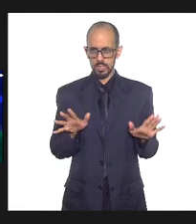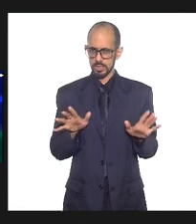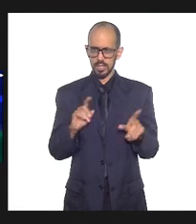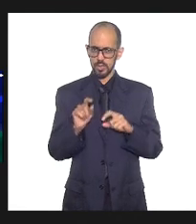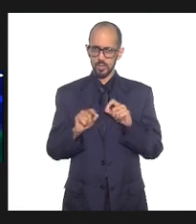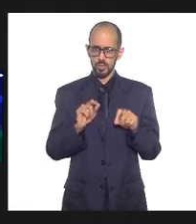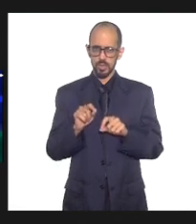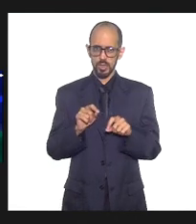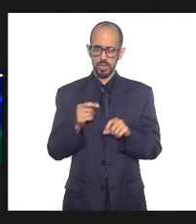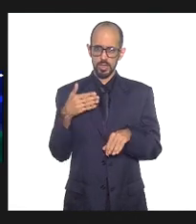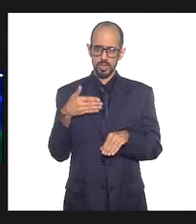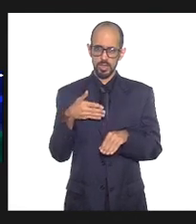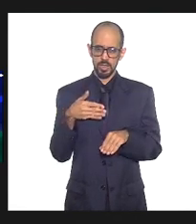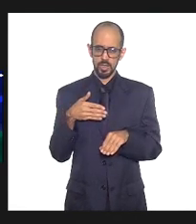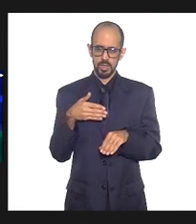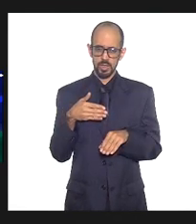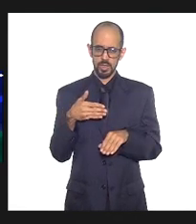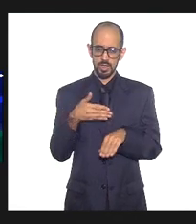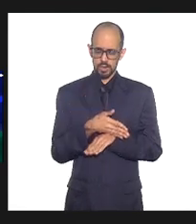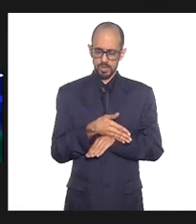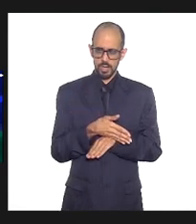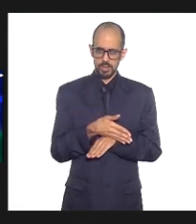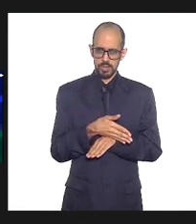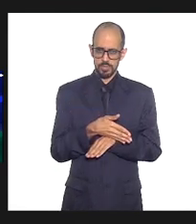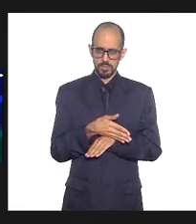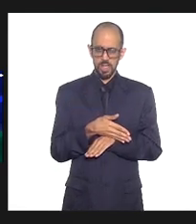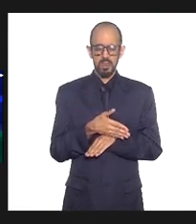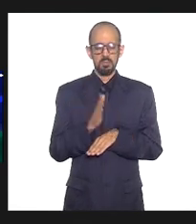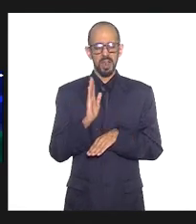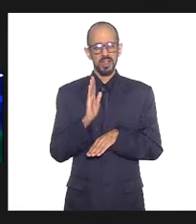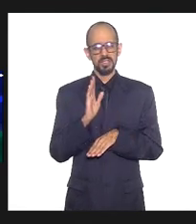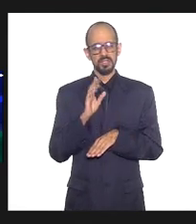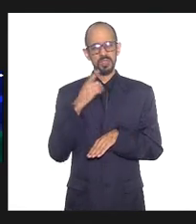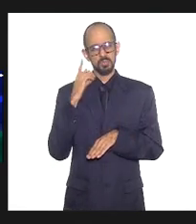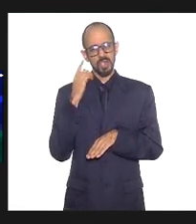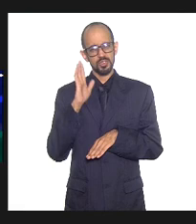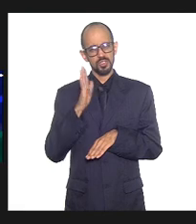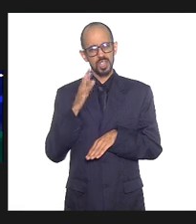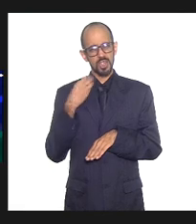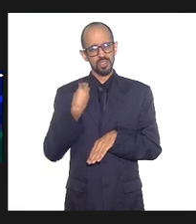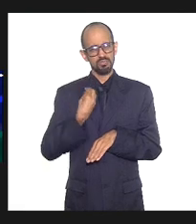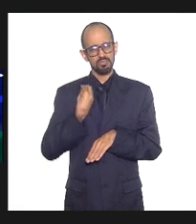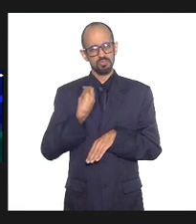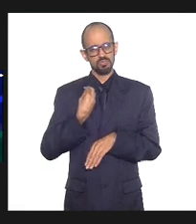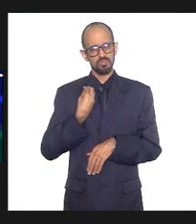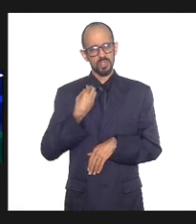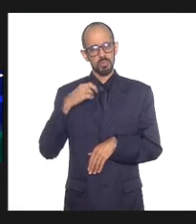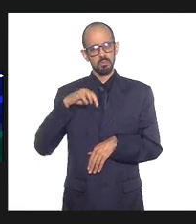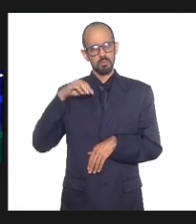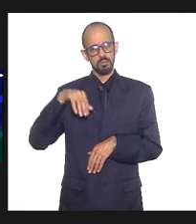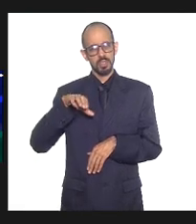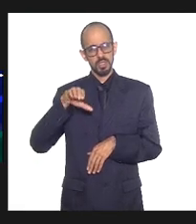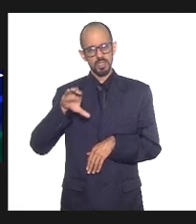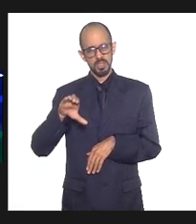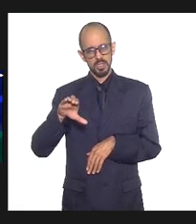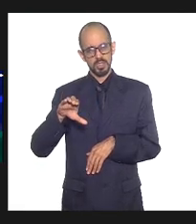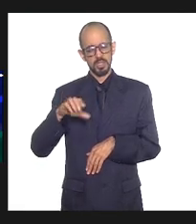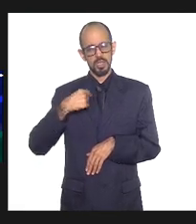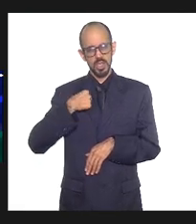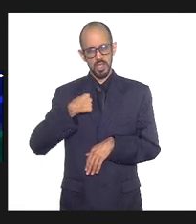que a entrada, para quem já está aqui há mais tempo, né? Eu, deputado Mink, deputado